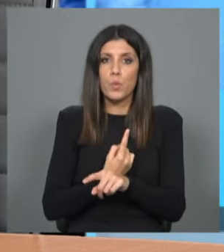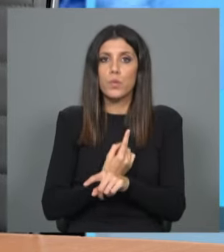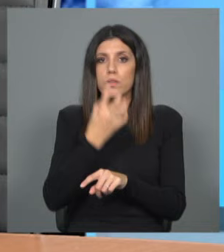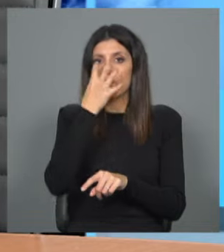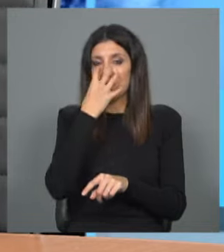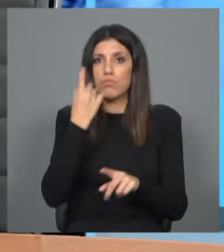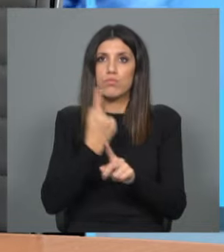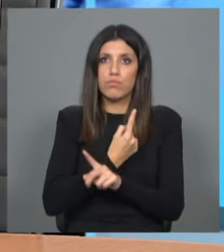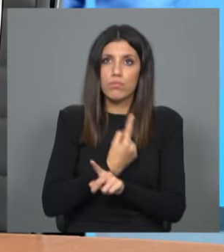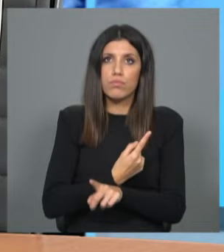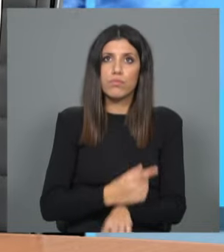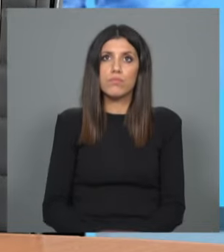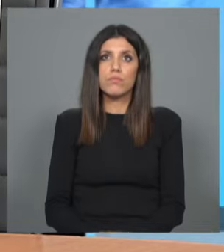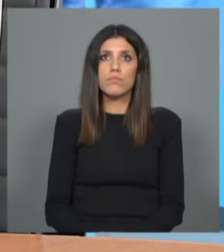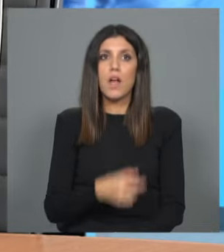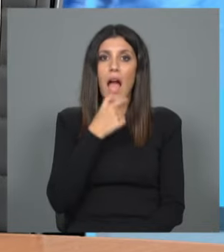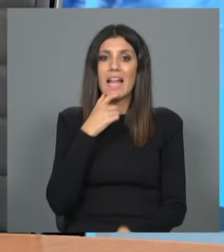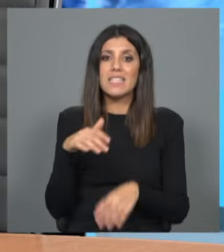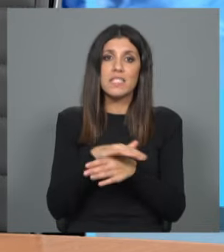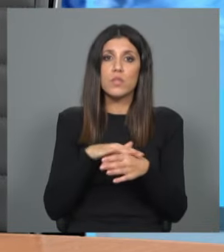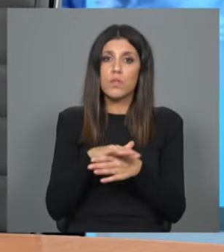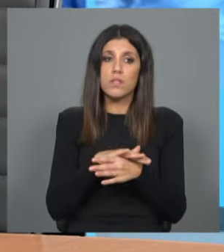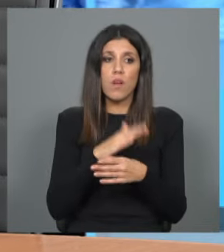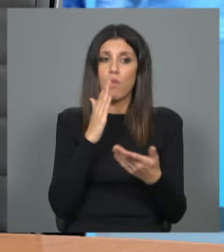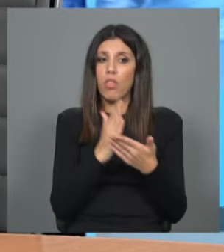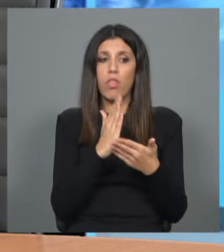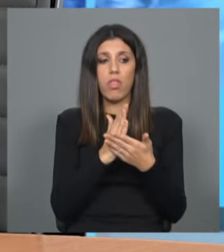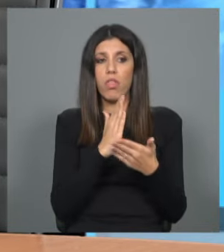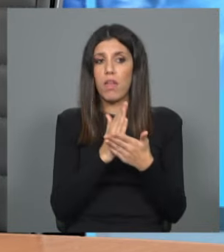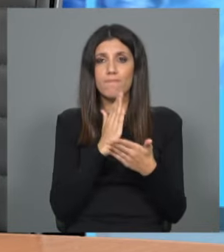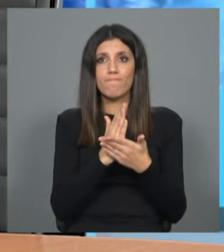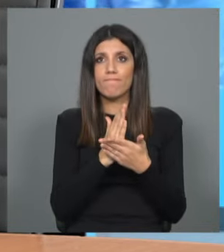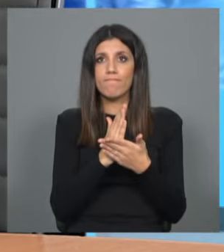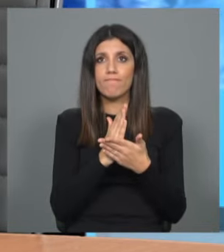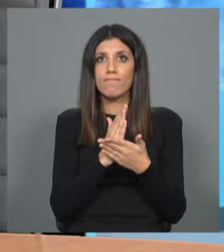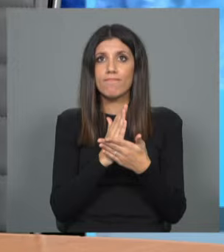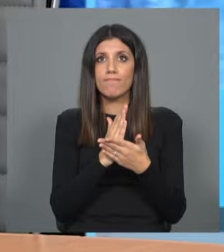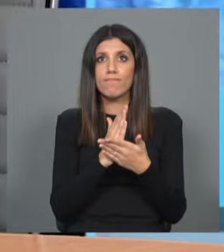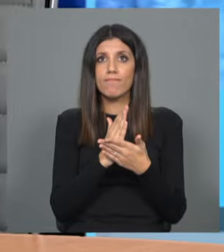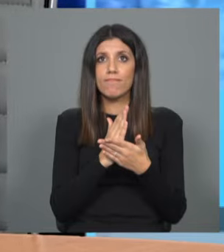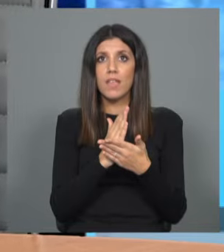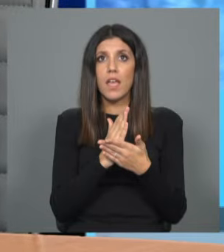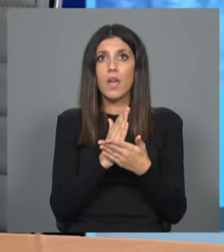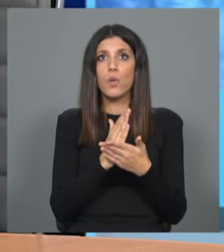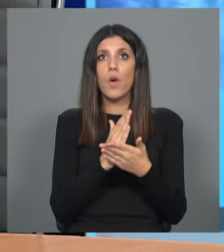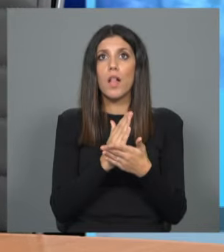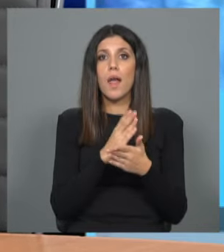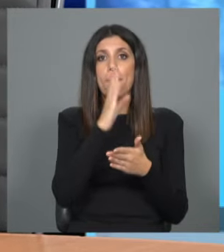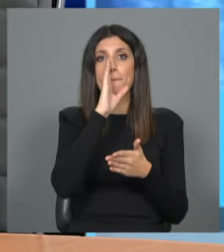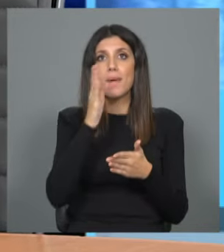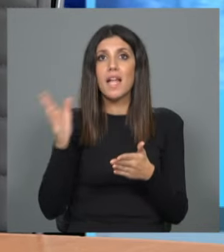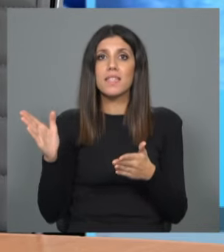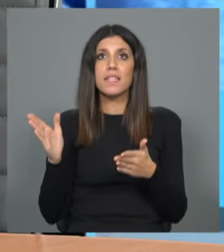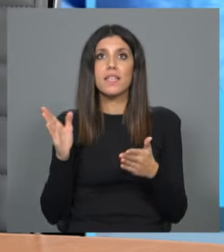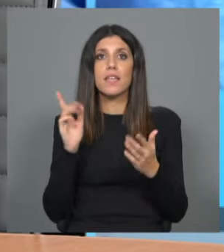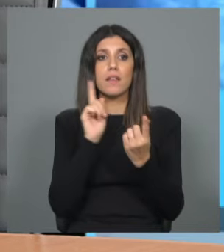Quando estamos perante uma situação completamente irreversível, estamos a falar de má prática clínica, estamos a falar